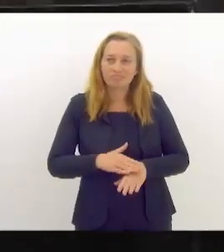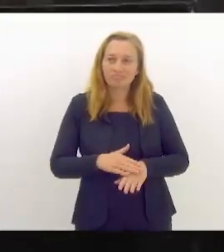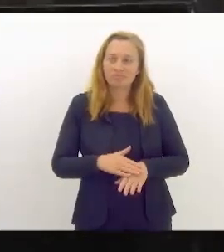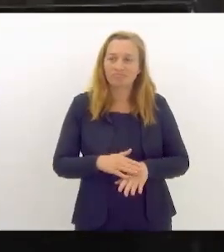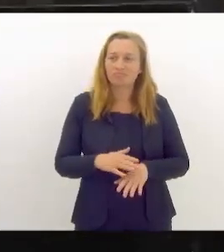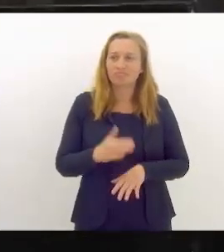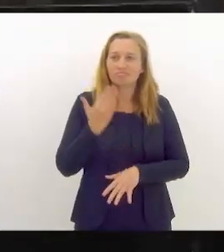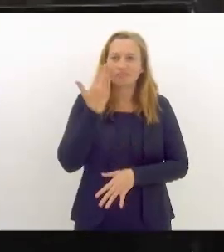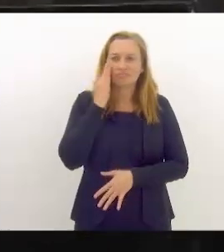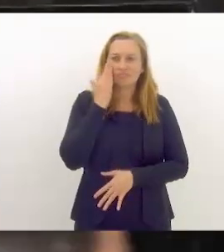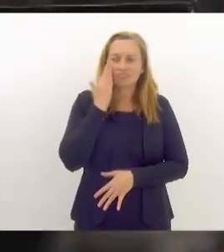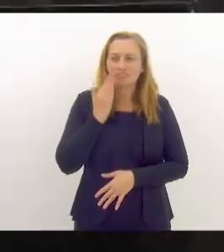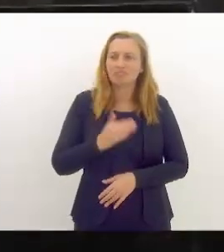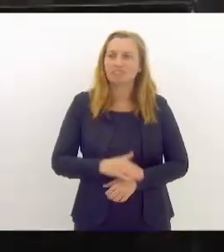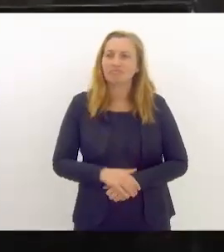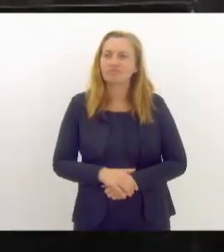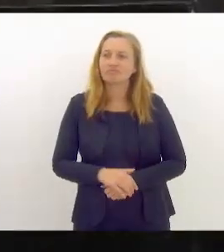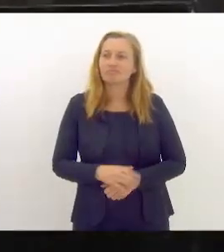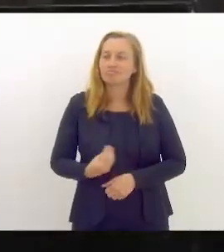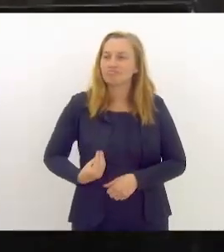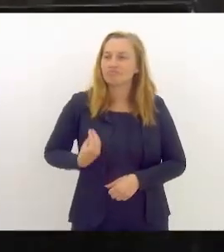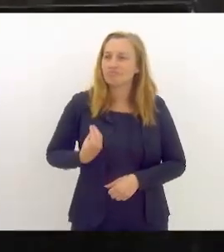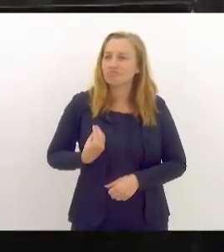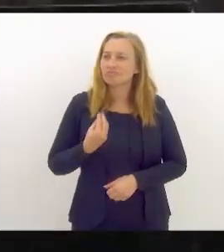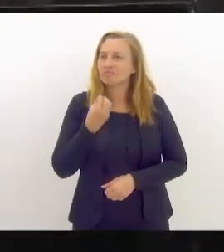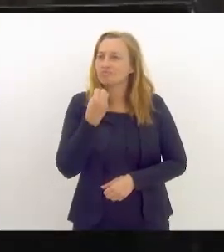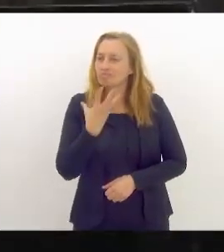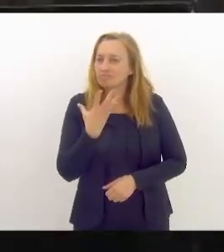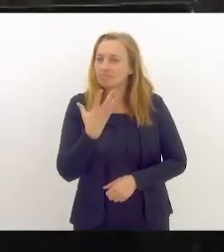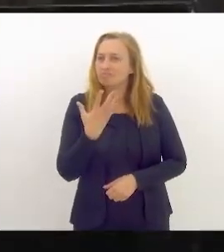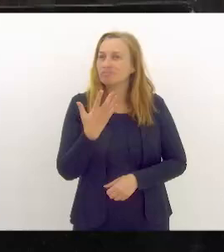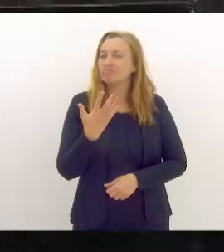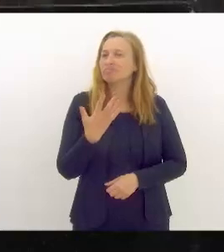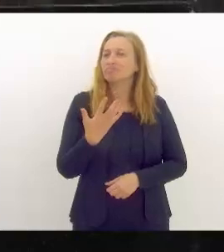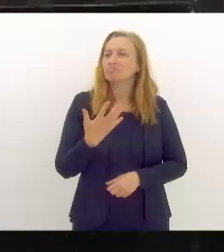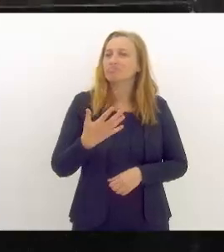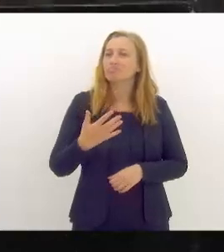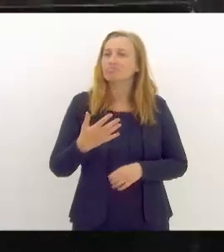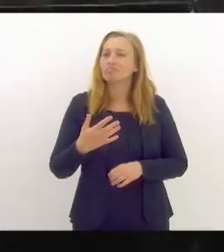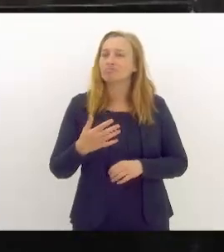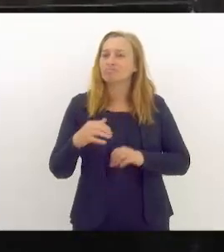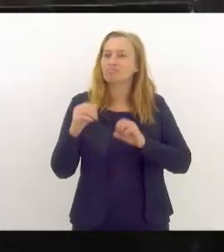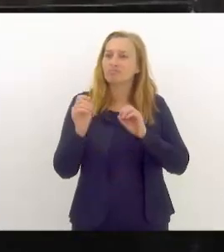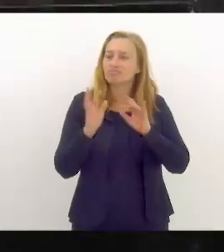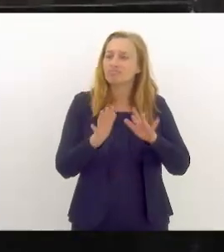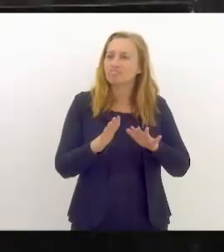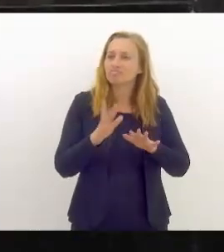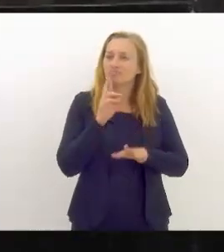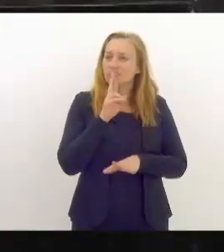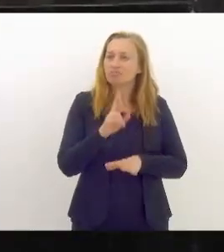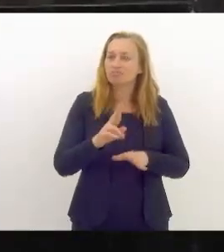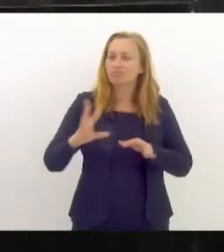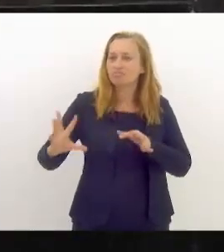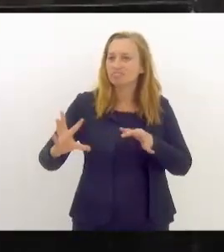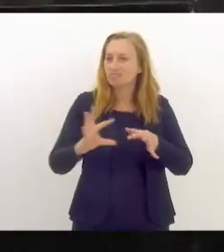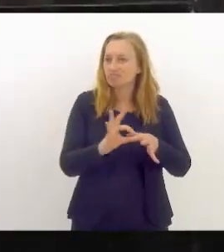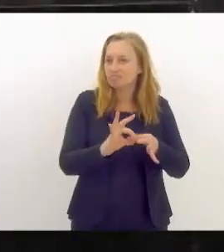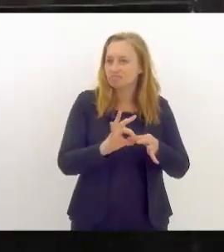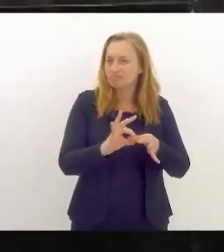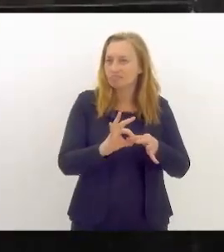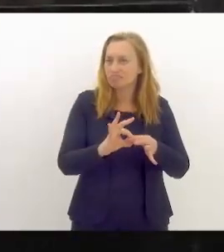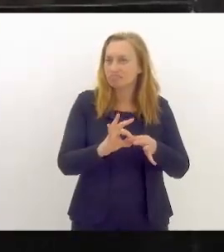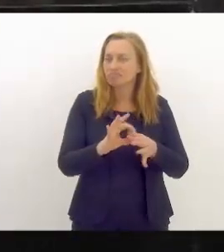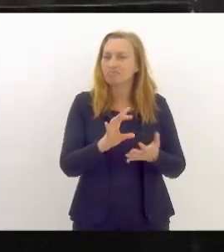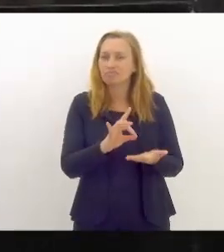convenço que uma vida Próspera com propósito com realização ela é resultado de conexões reais